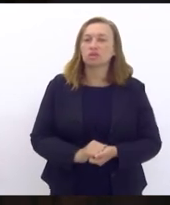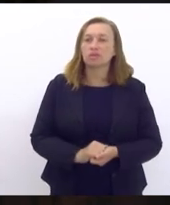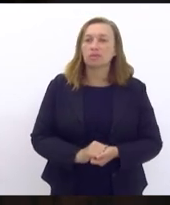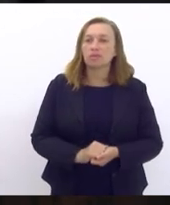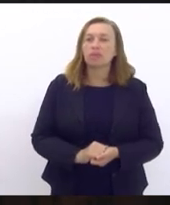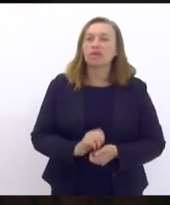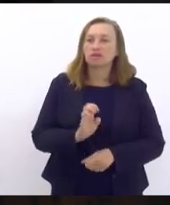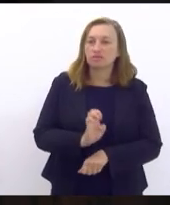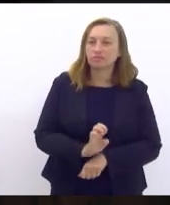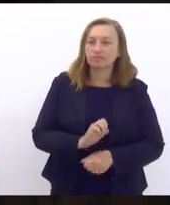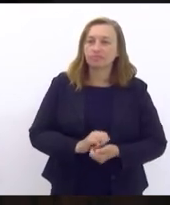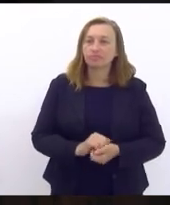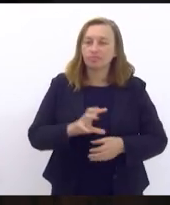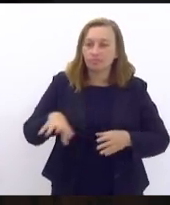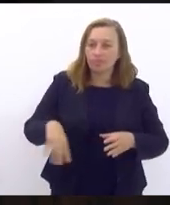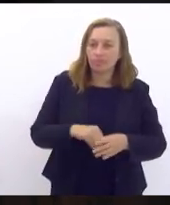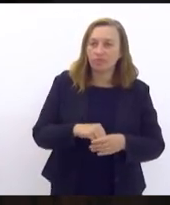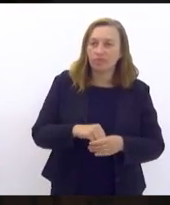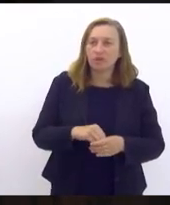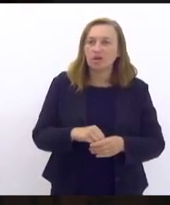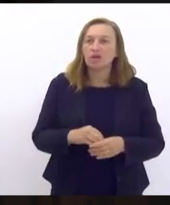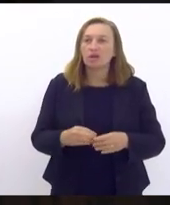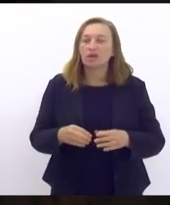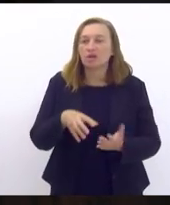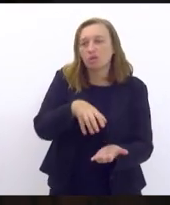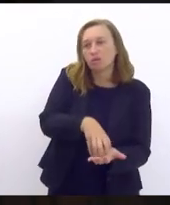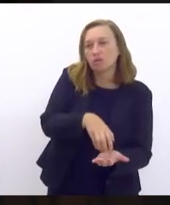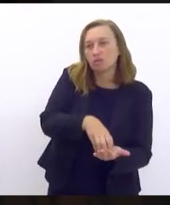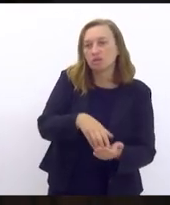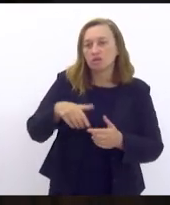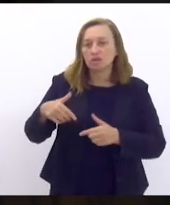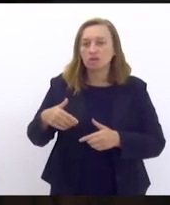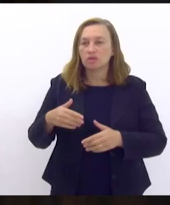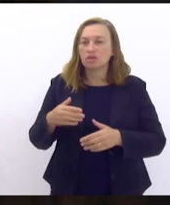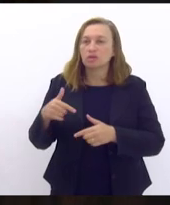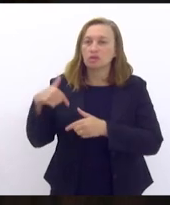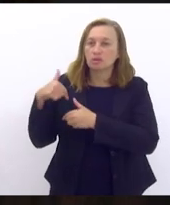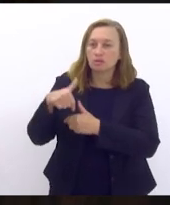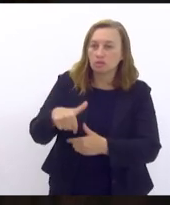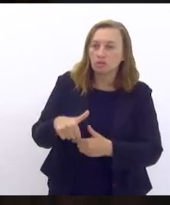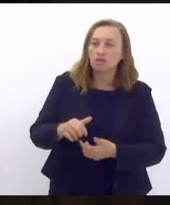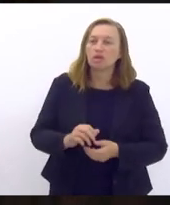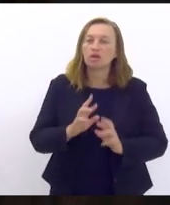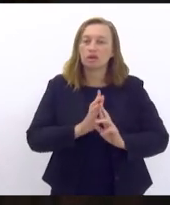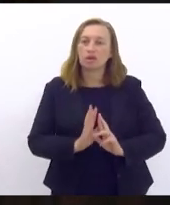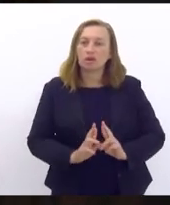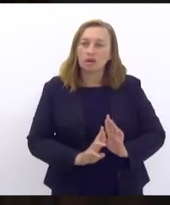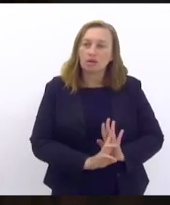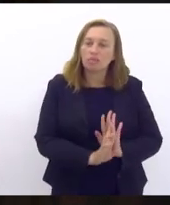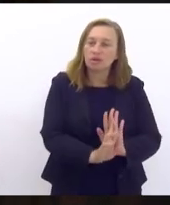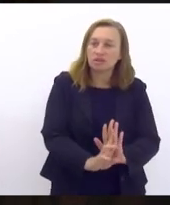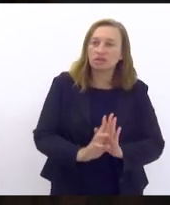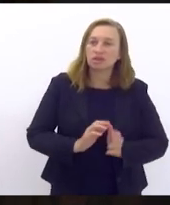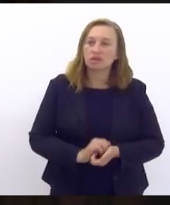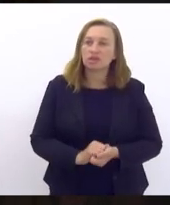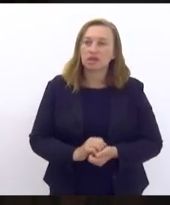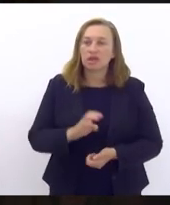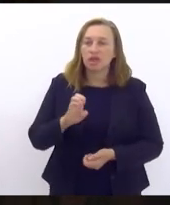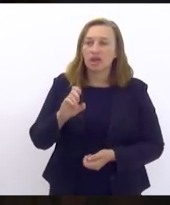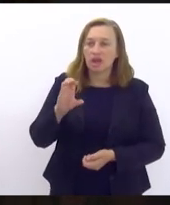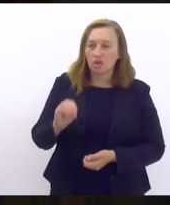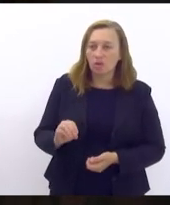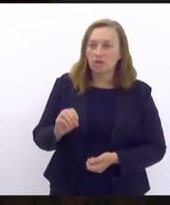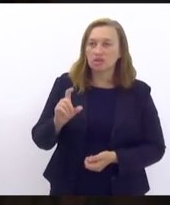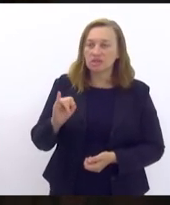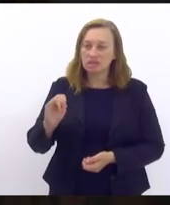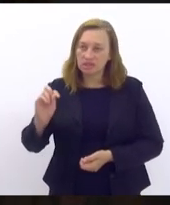ao Poder Público Estadual implantar sistema de unidade de conservação representativo dos ecossistemas